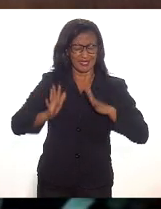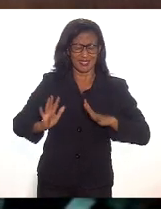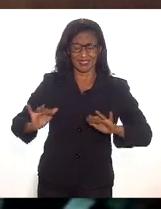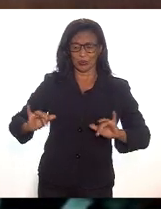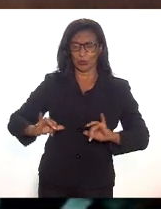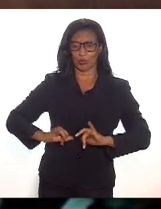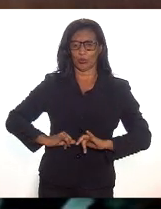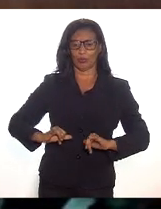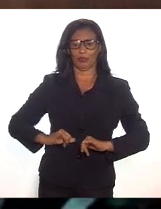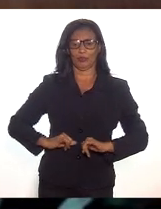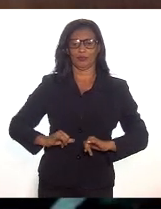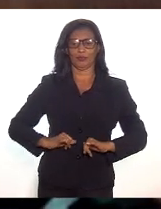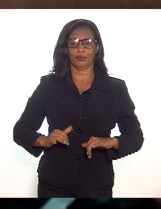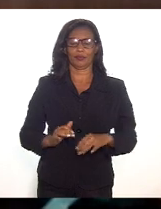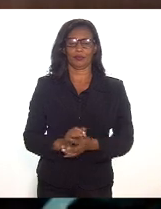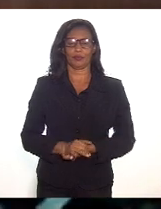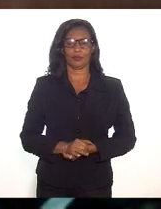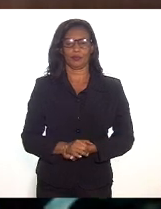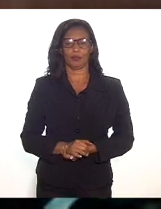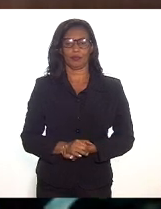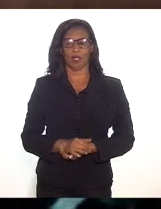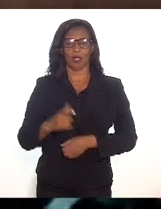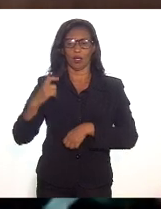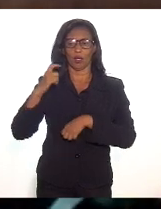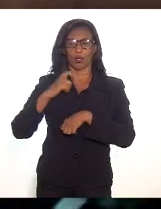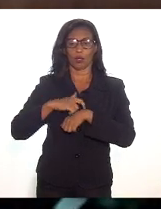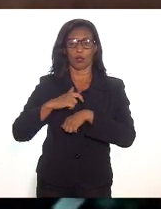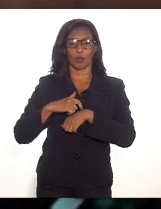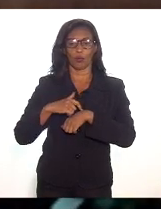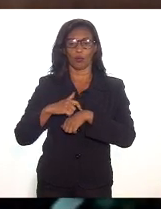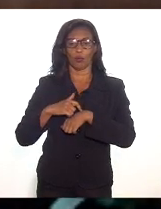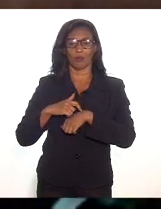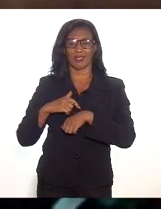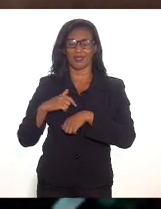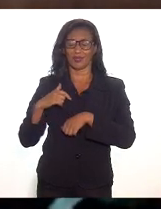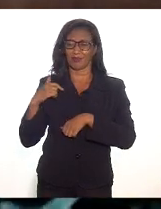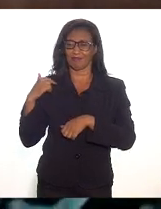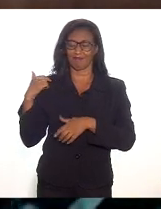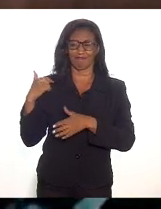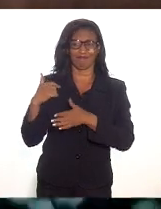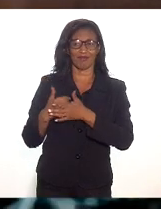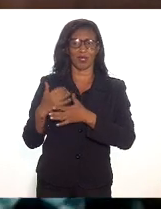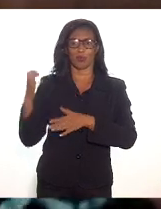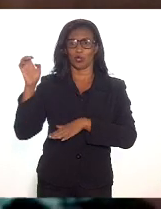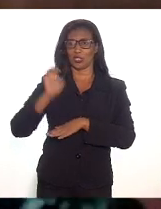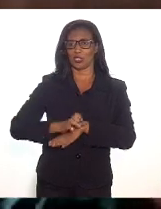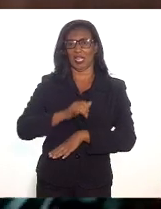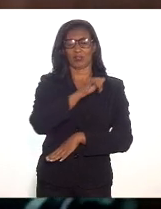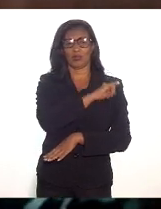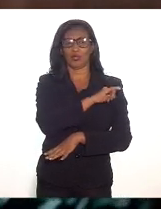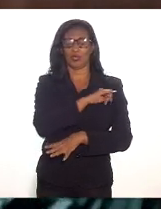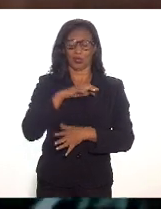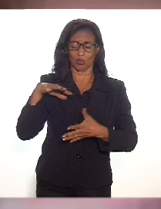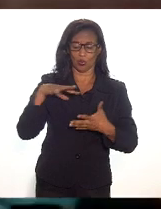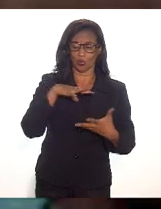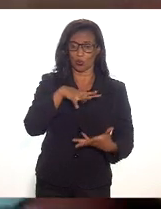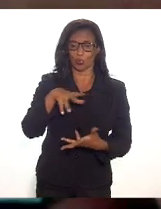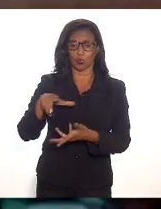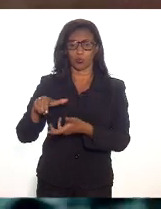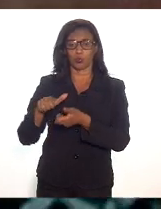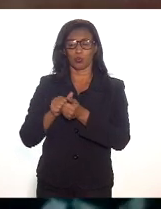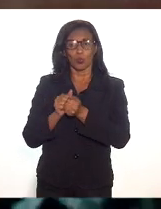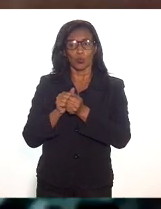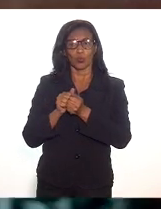precárias, num momento crucial para o estado do Rio de Janeiro, para o Brasil e para o mundo, em que a gente passa por